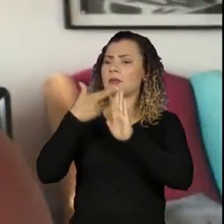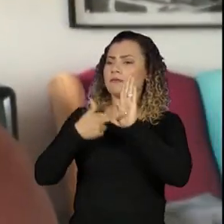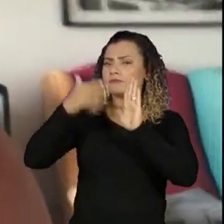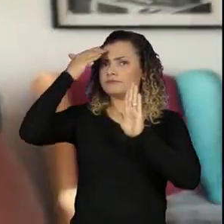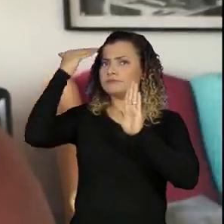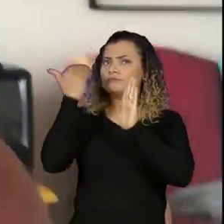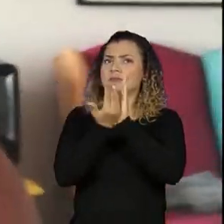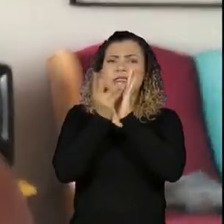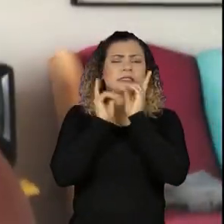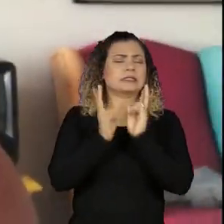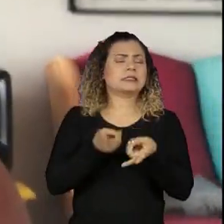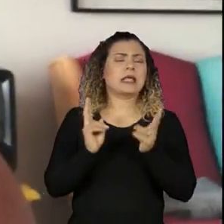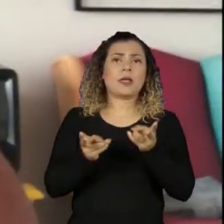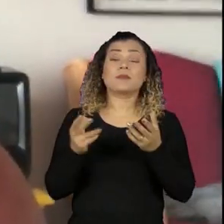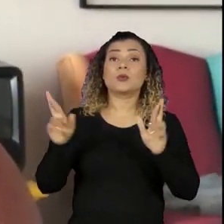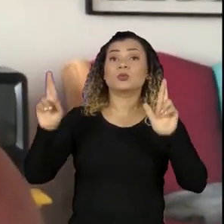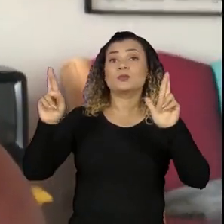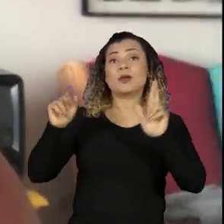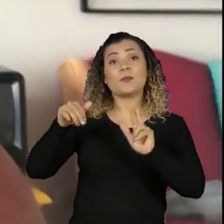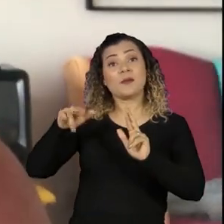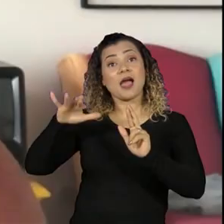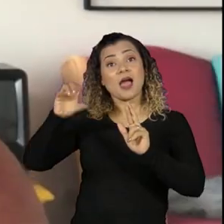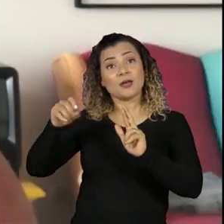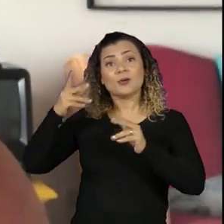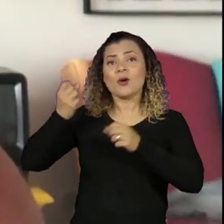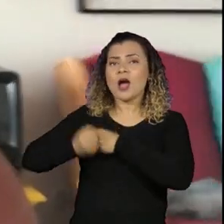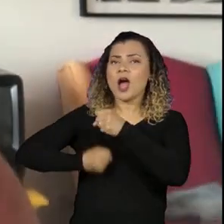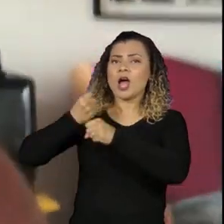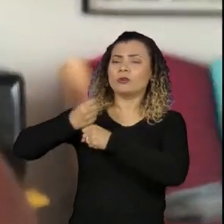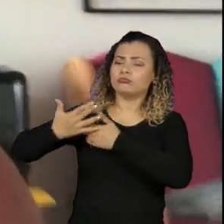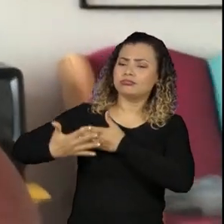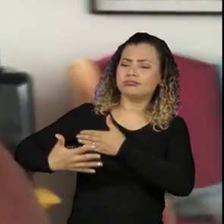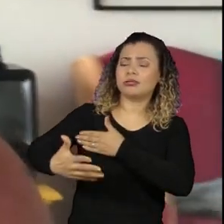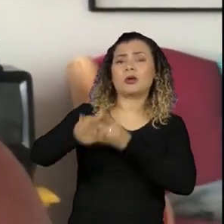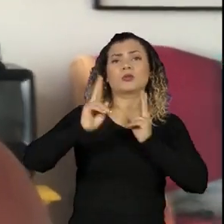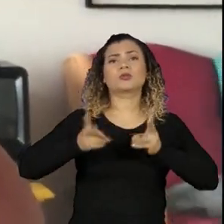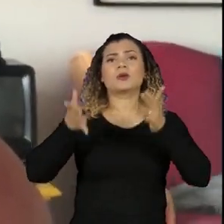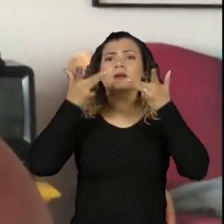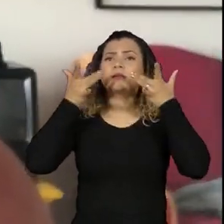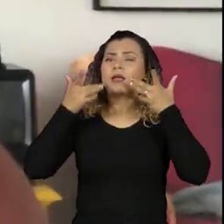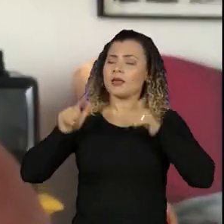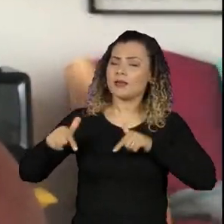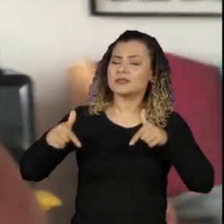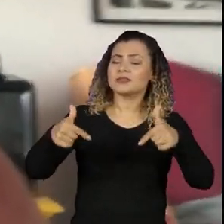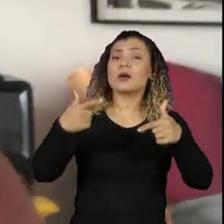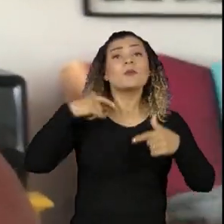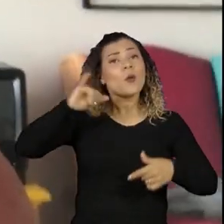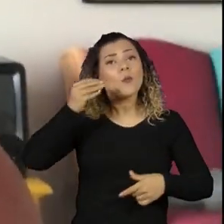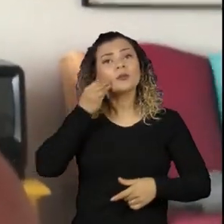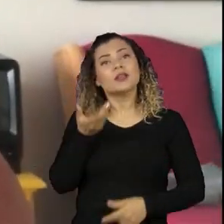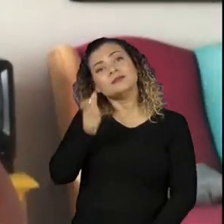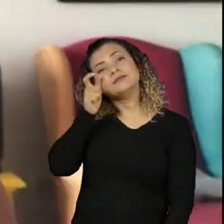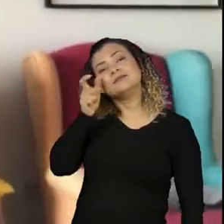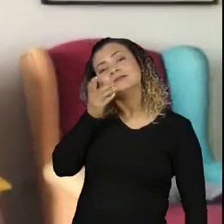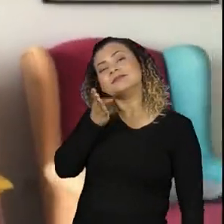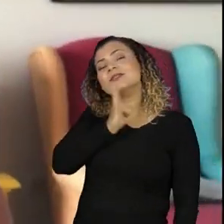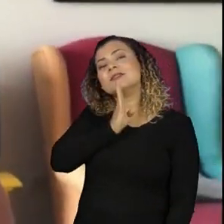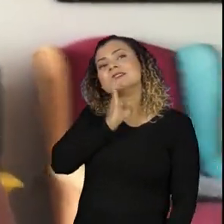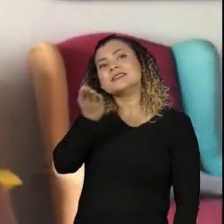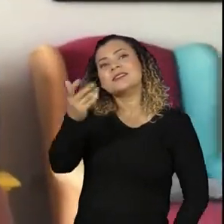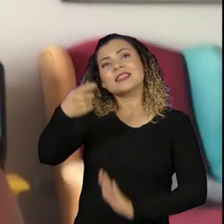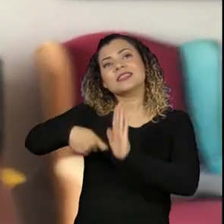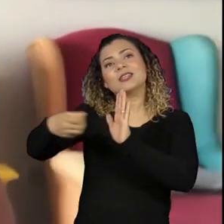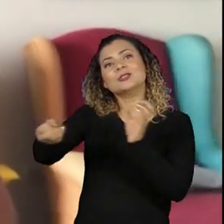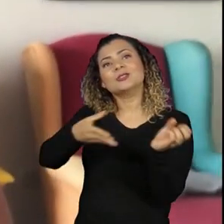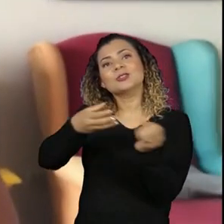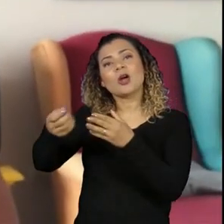muito disciplinado. Eu espero que o Mário continue aí durante muitos anos fazendo peças e atuando para a gente ter o privilégio aí de conhecer seus textos